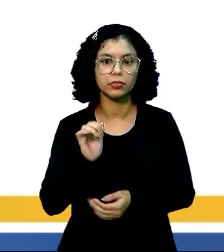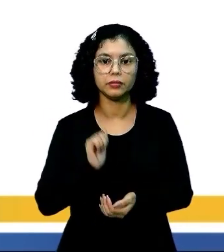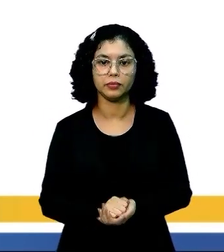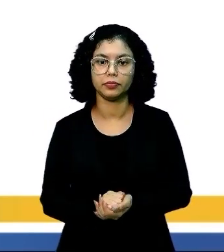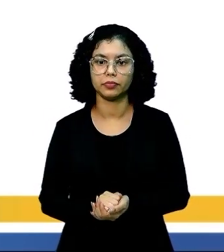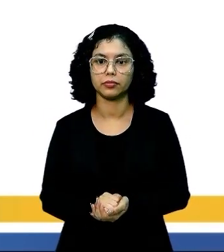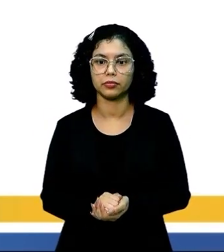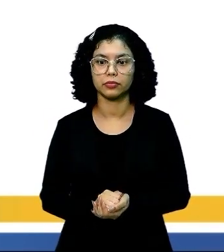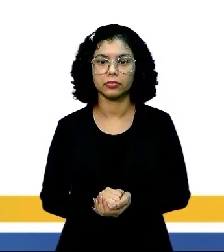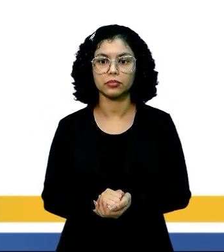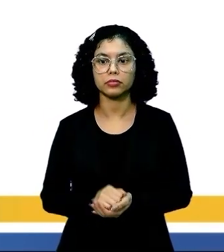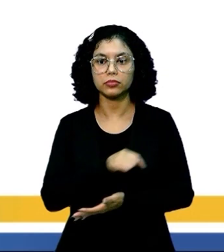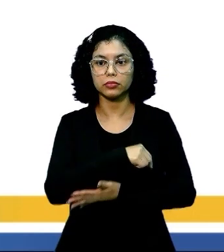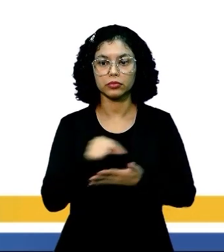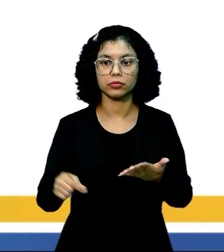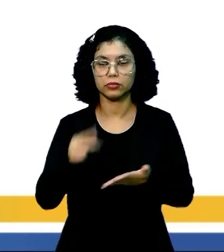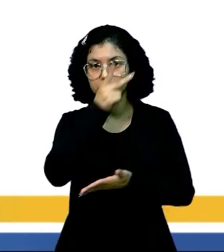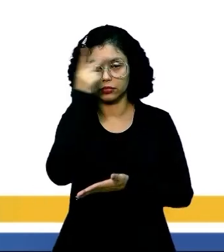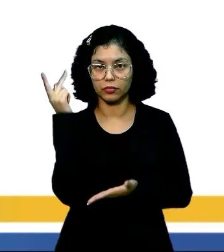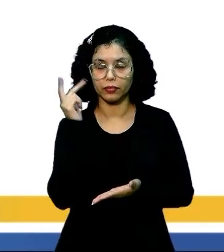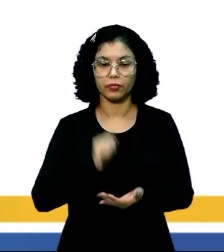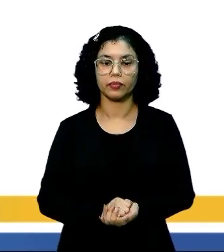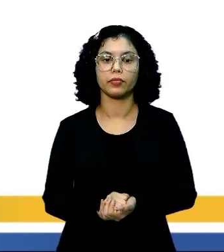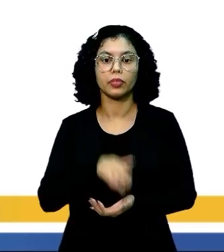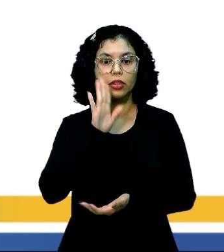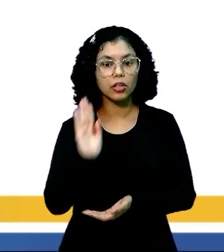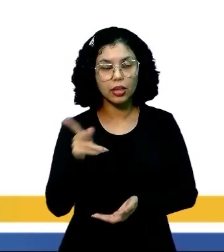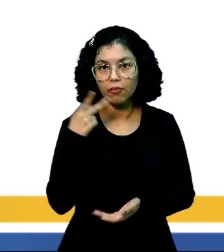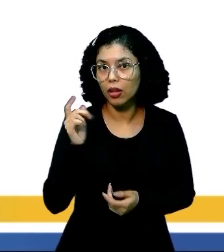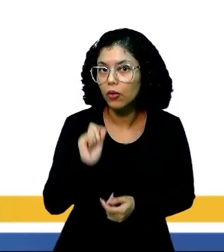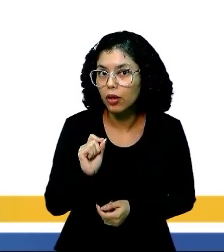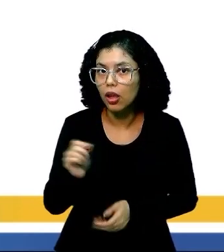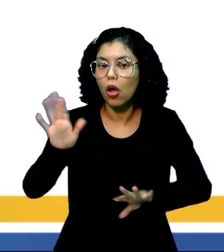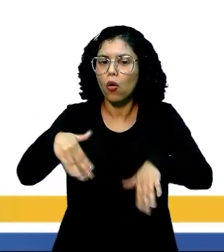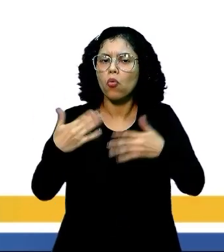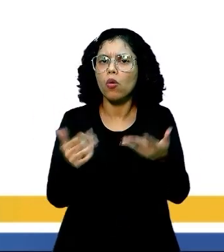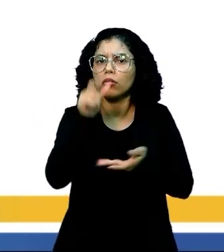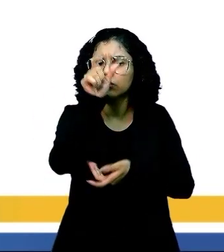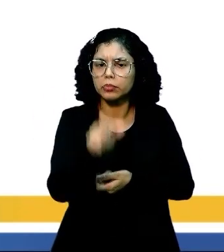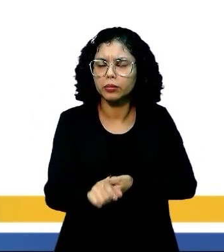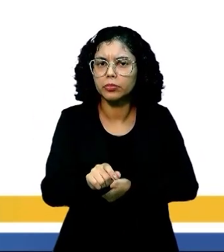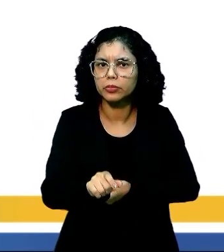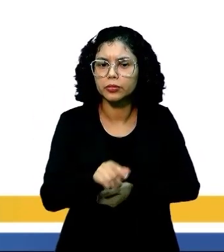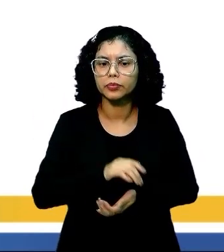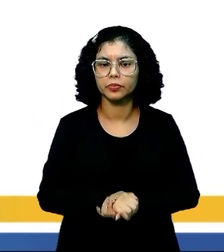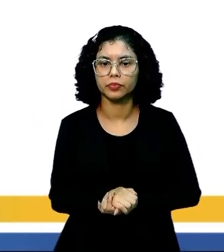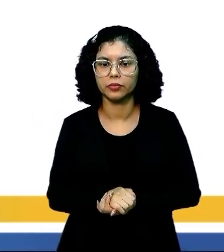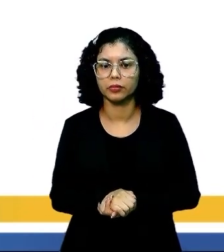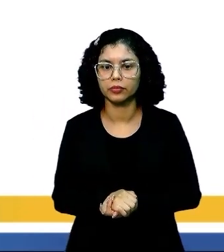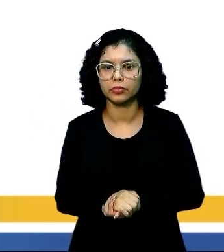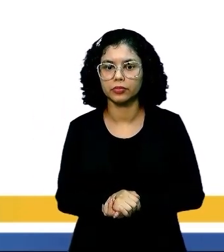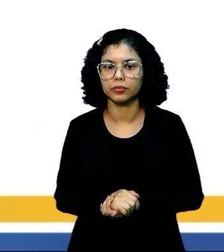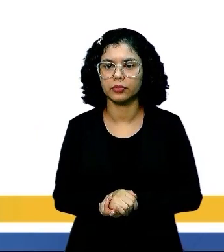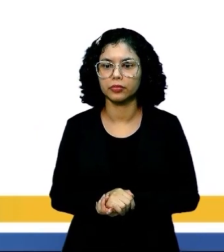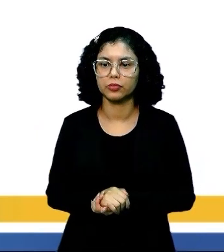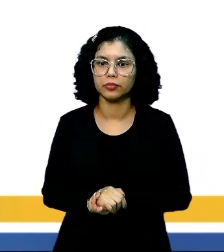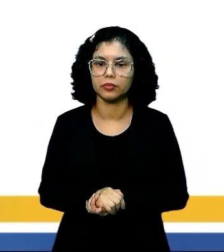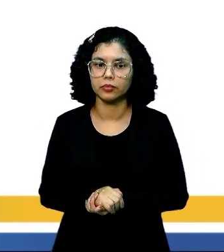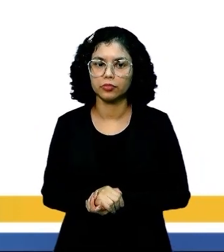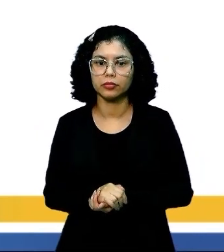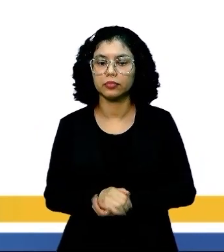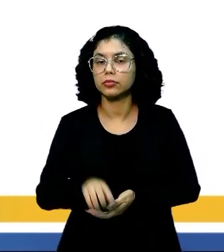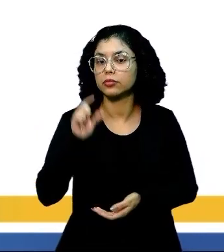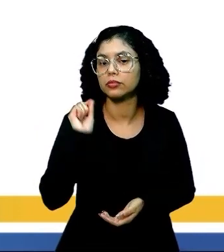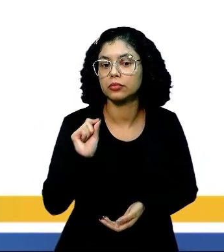se compõe desse tipo de pessoa, ou seja, ó, já está falando o tipo de pessoa lá, né? Então, olha lá, marcando lá, ó. O